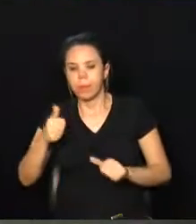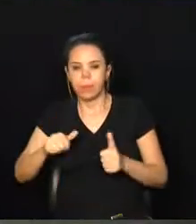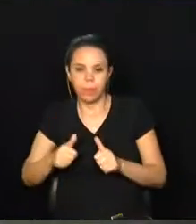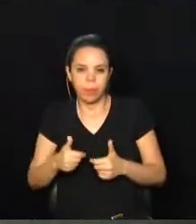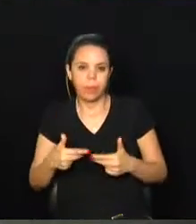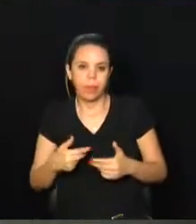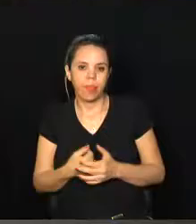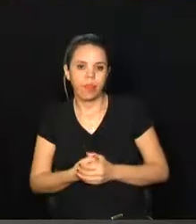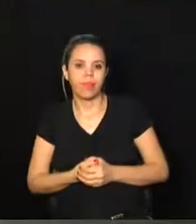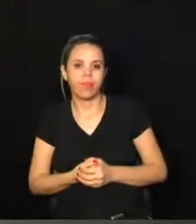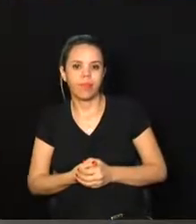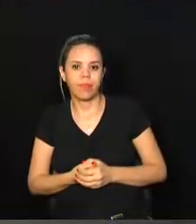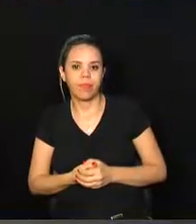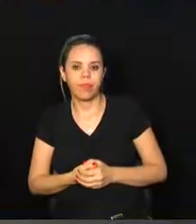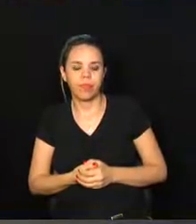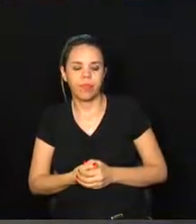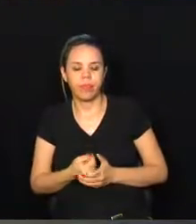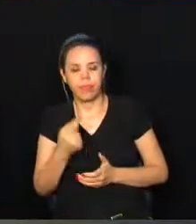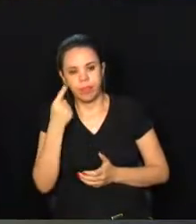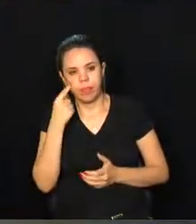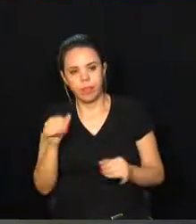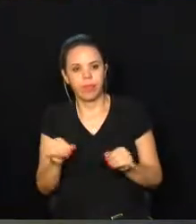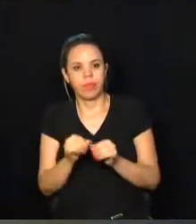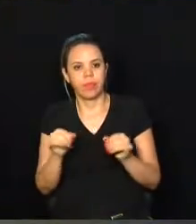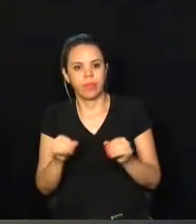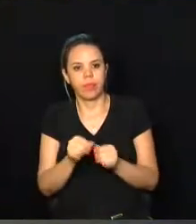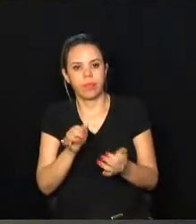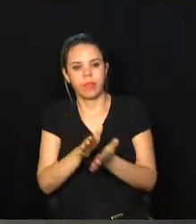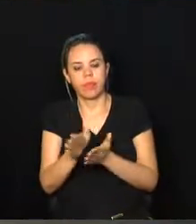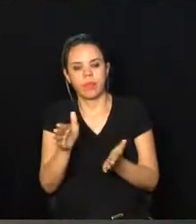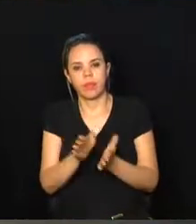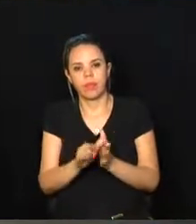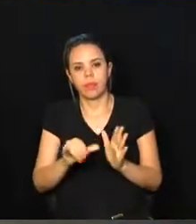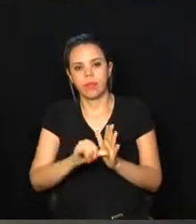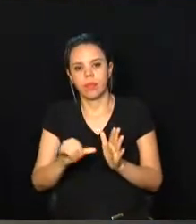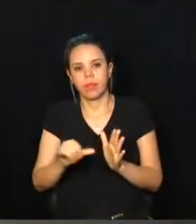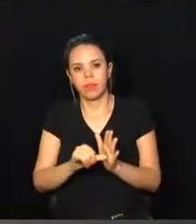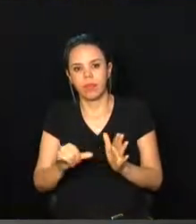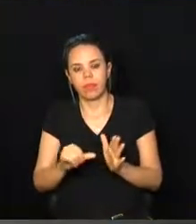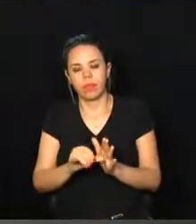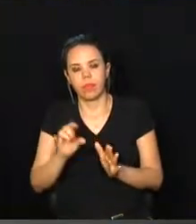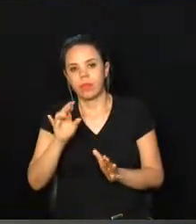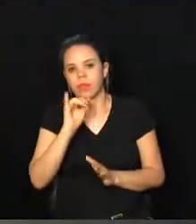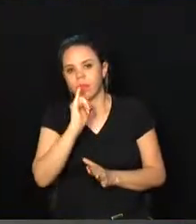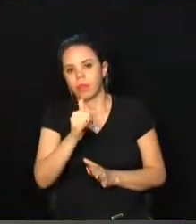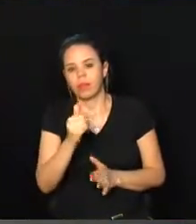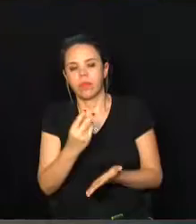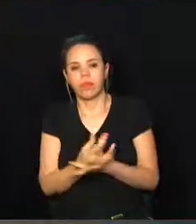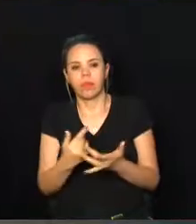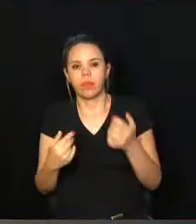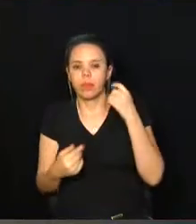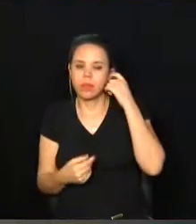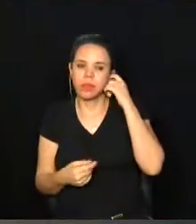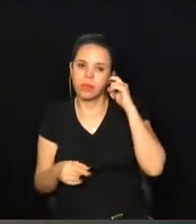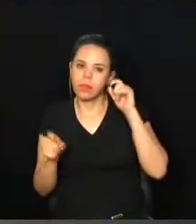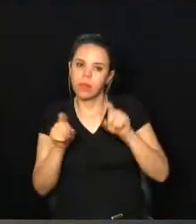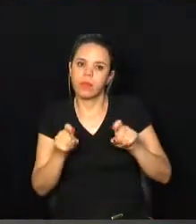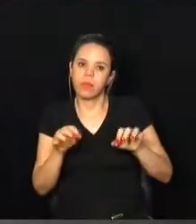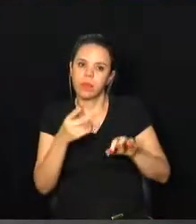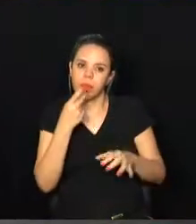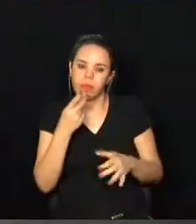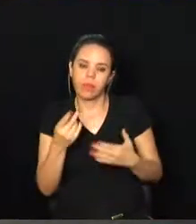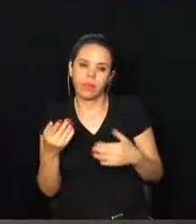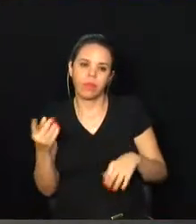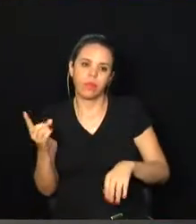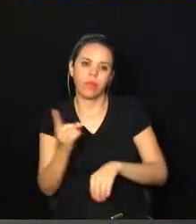semana. Olha que bobagem, uma publicação no Diário Oficial só para dizer ali a mesma coisa que o computador está dizendo, não